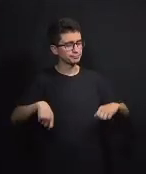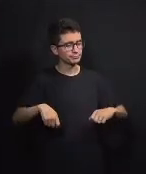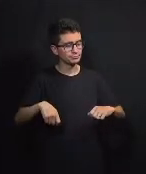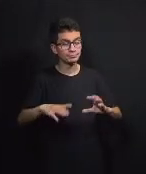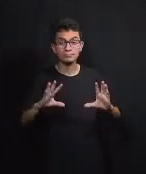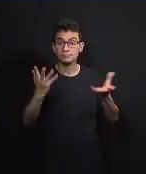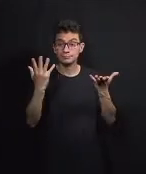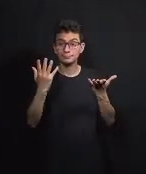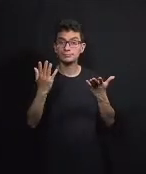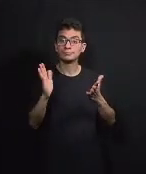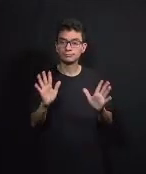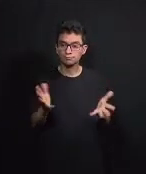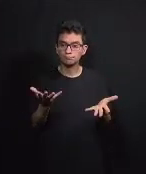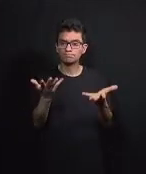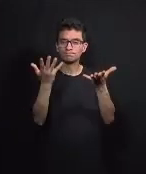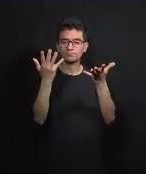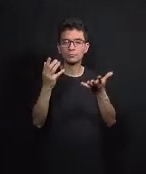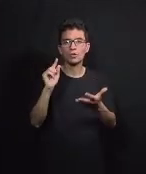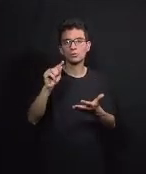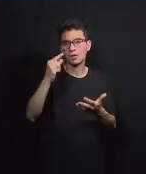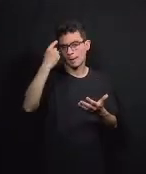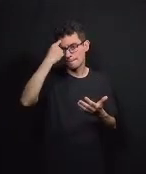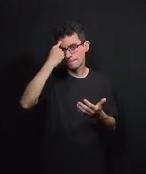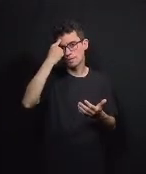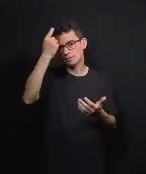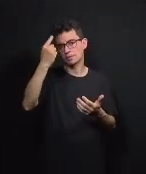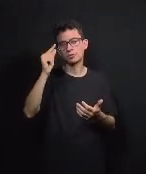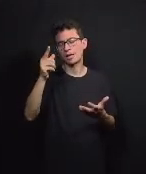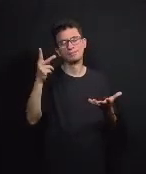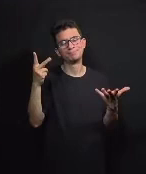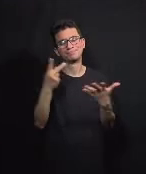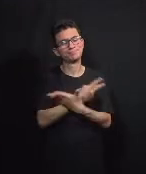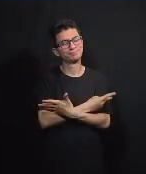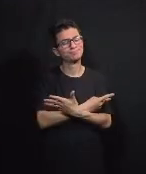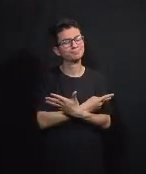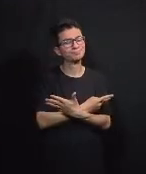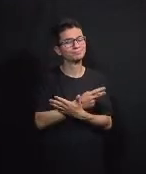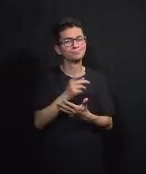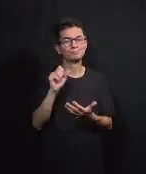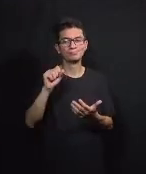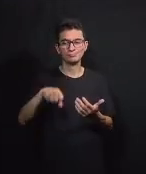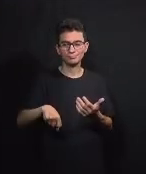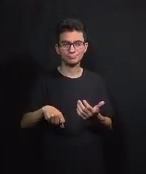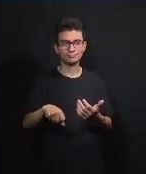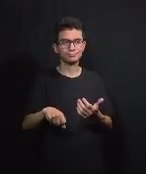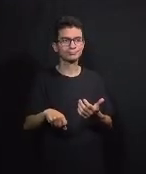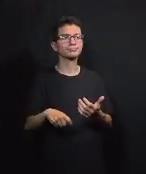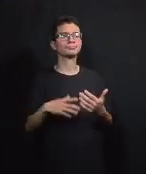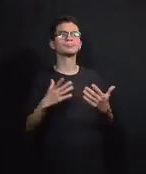favorecia um pouco essa visão certamente equivocada do Francis Fukuyama.